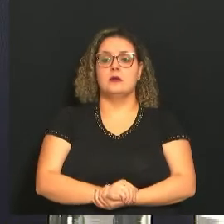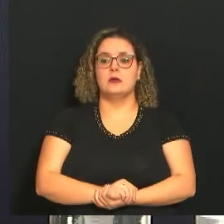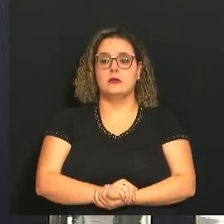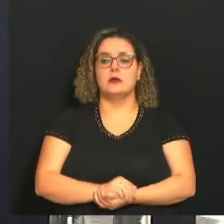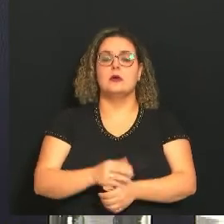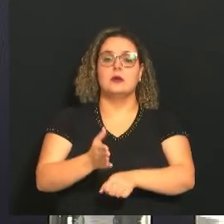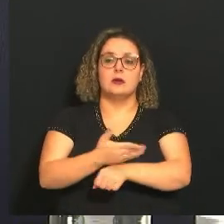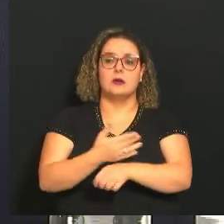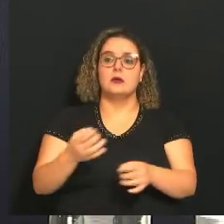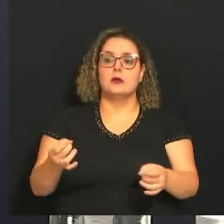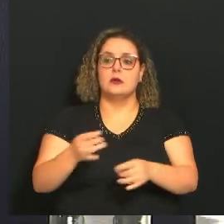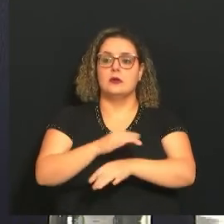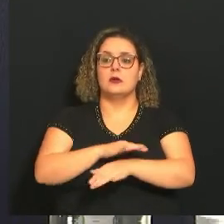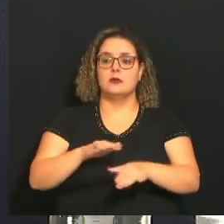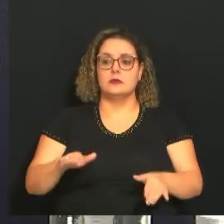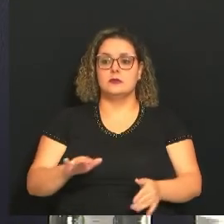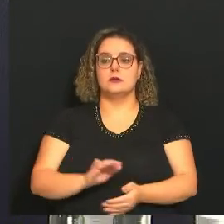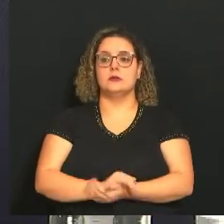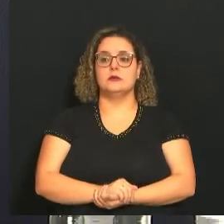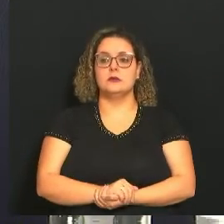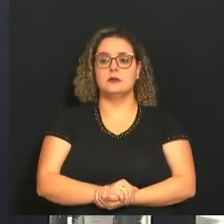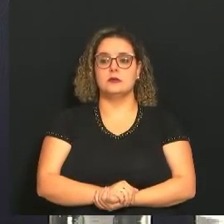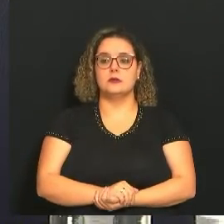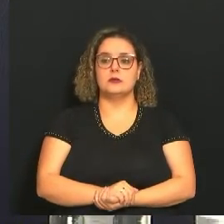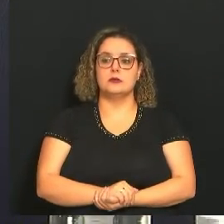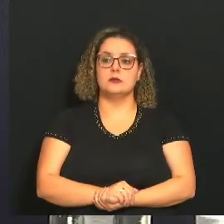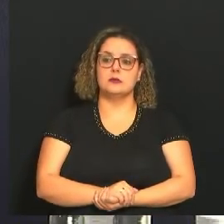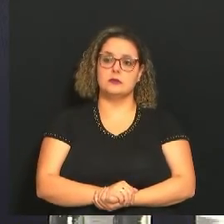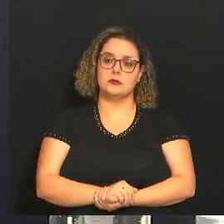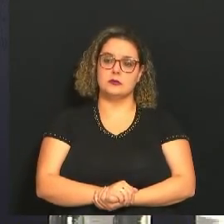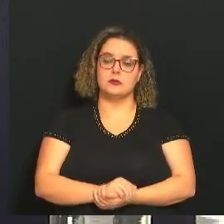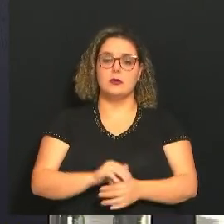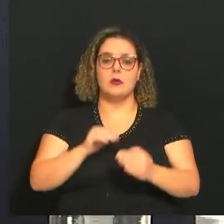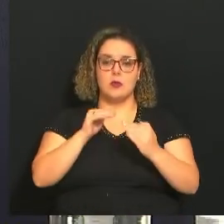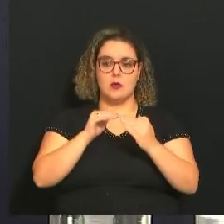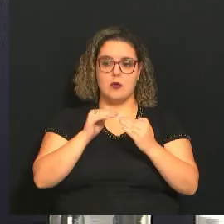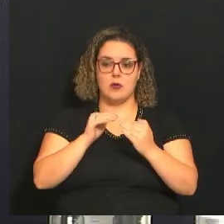de encerrar aqui, queria fazer um combinado